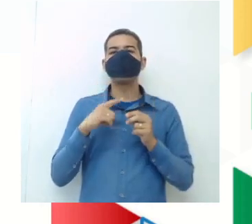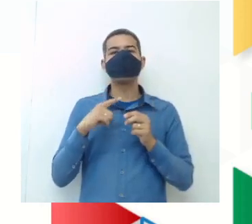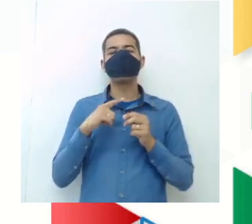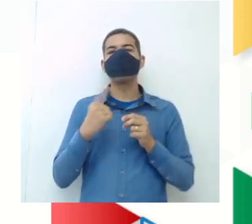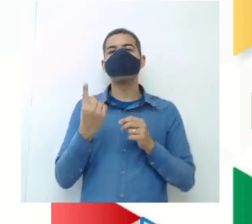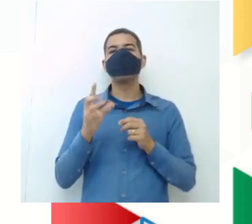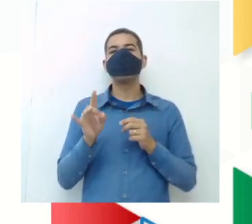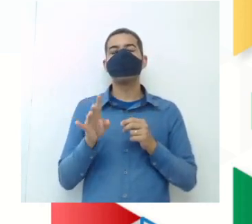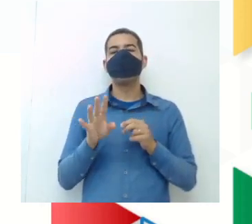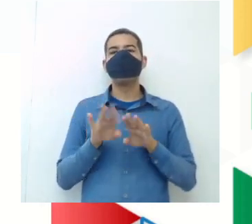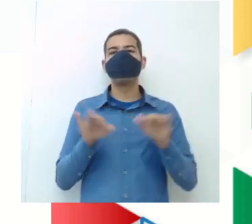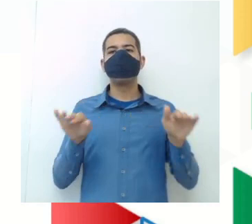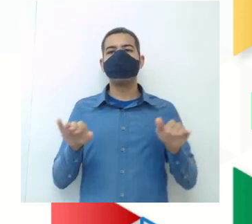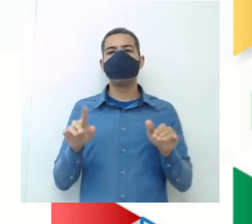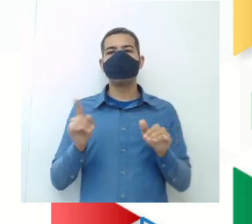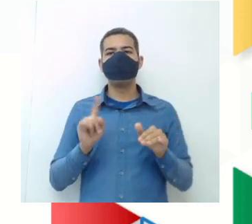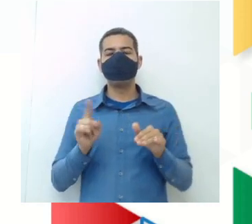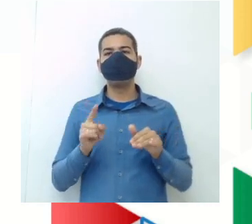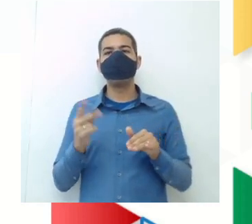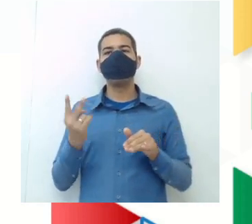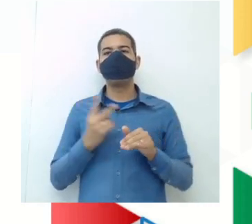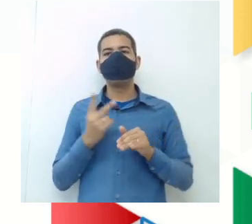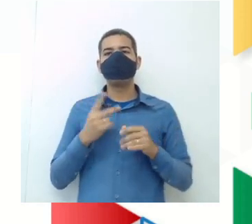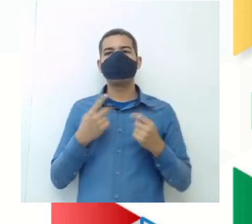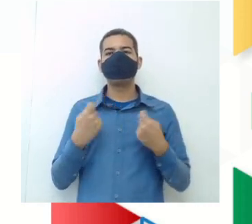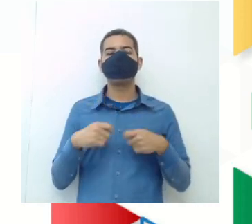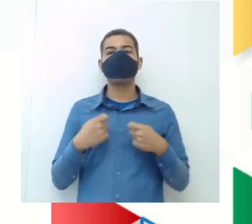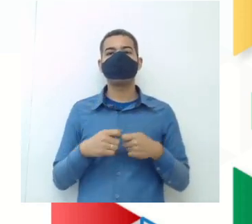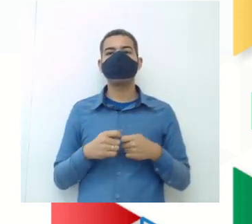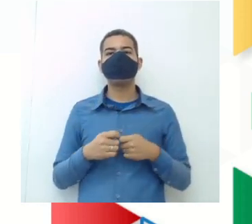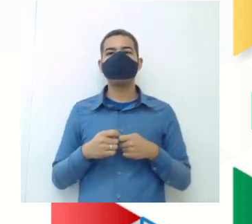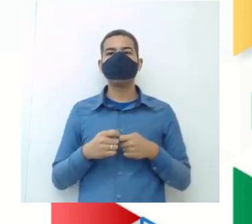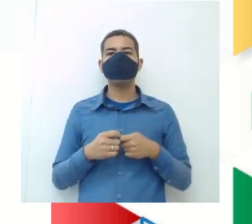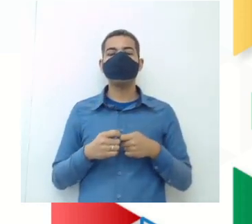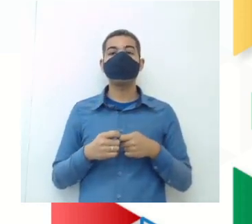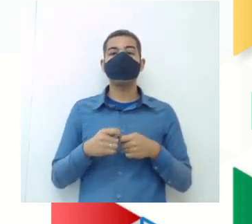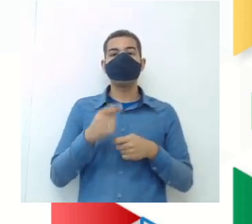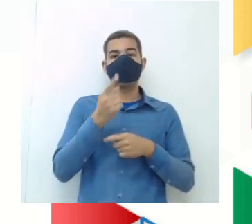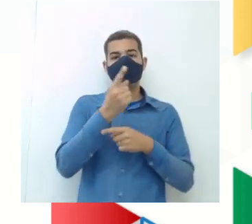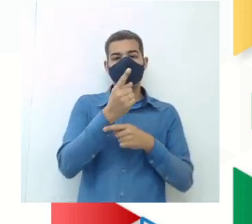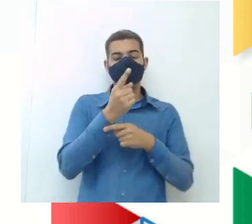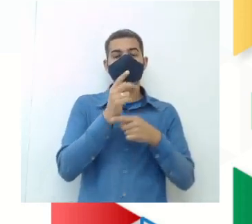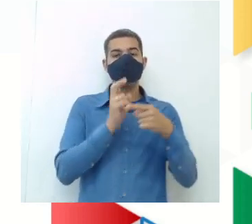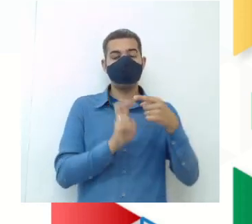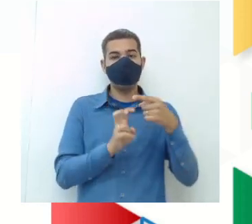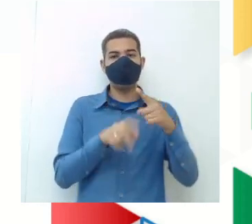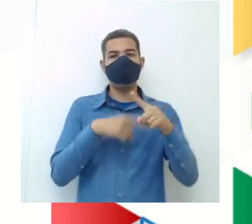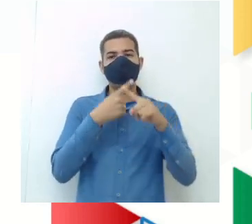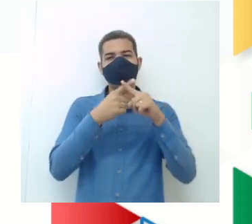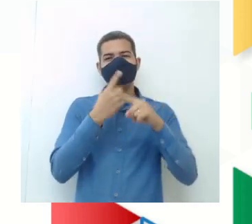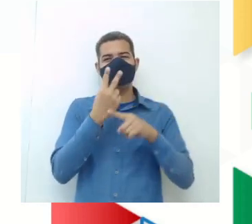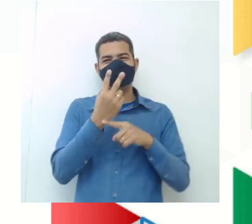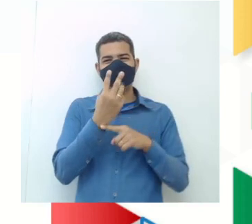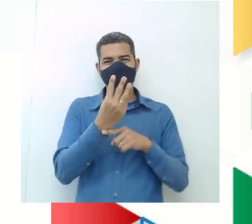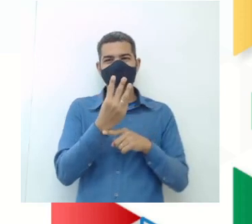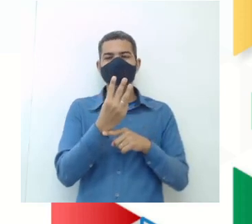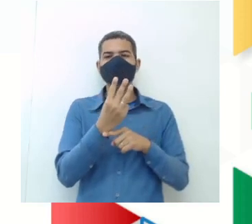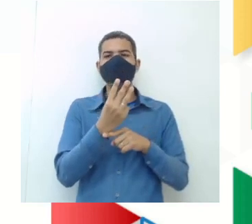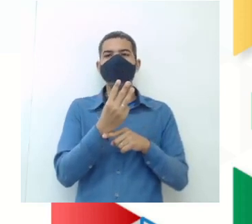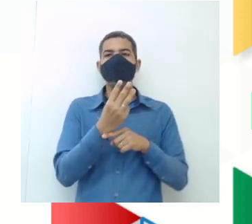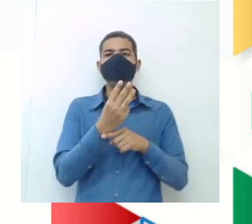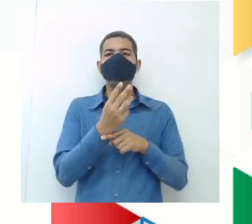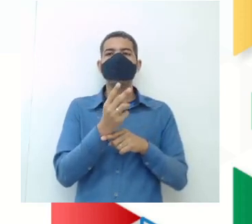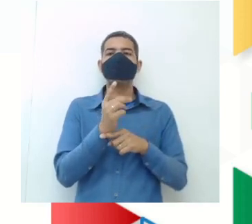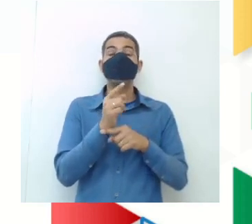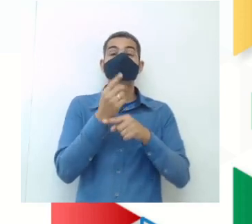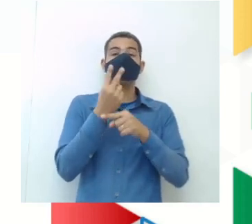só separada. Então, eu vou pegar a primeira e multiplicar por 3, tanto o 1 quanto o 5, e a segunda multiplicar